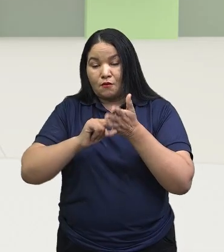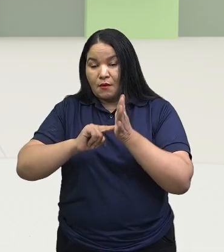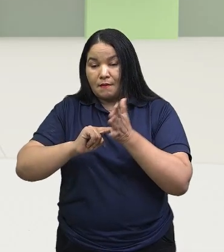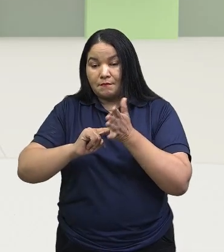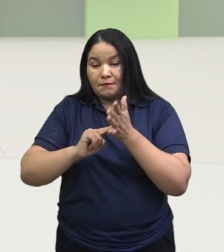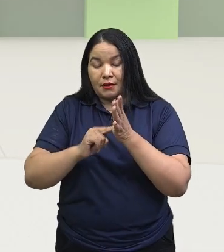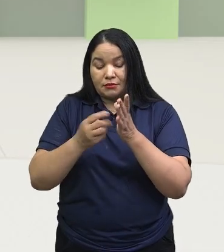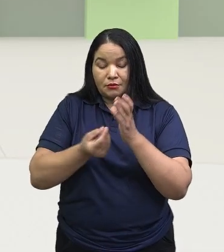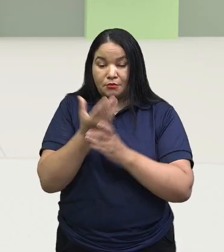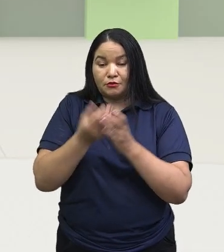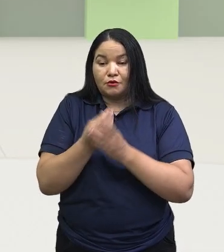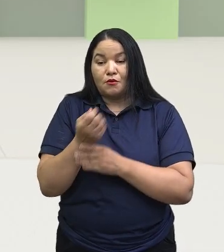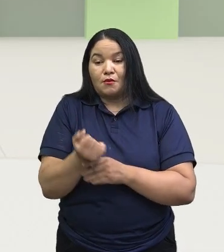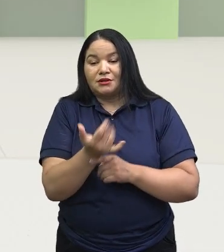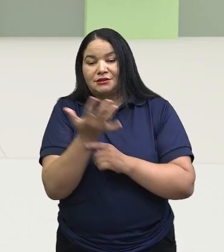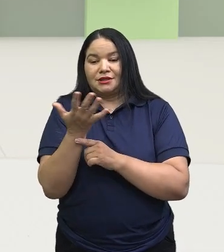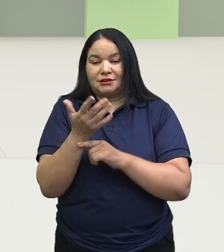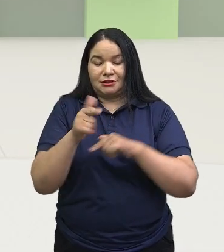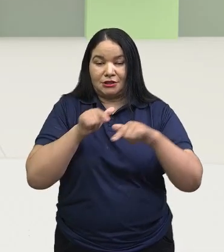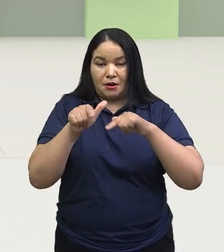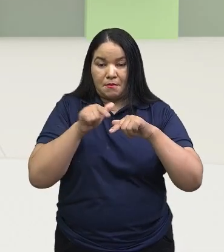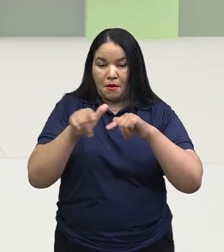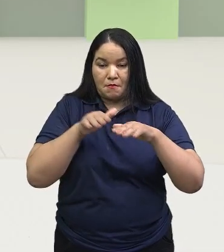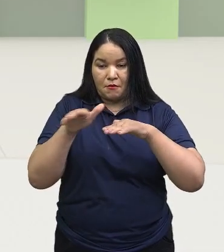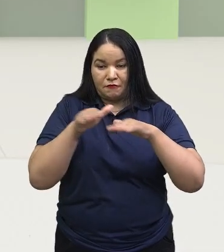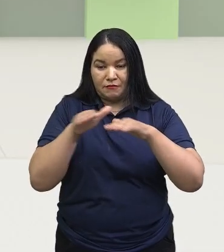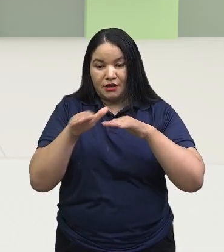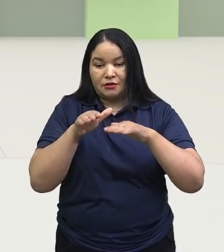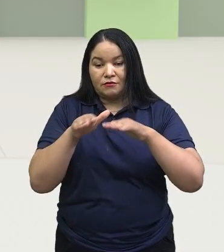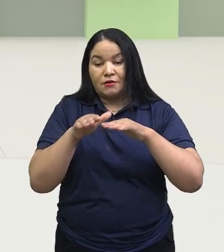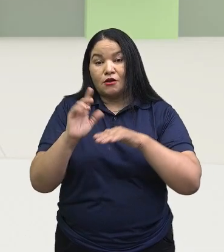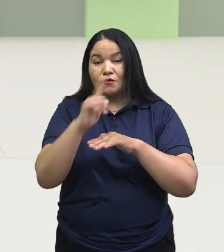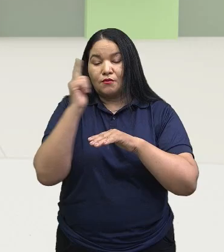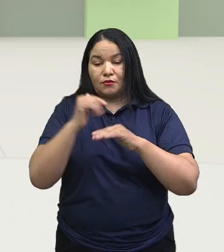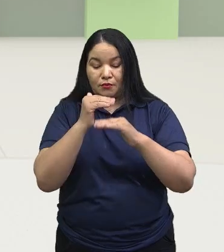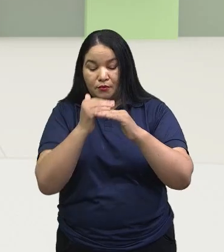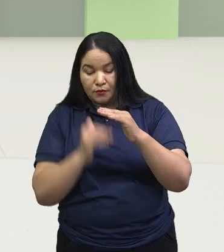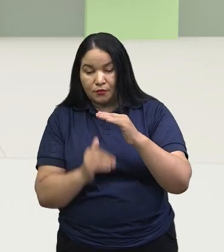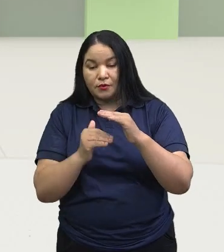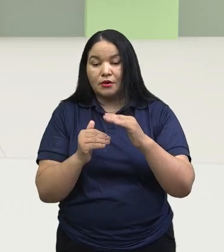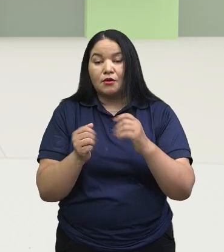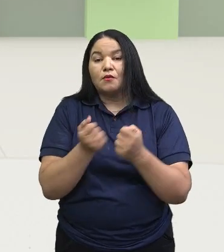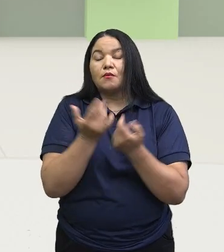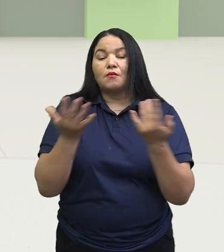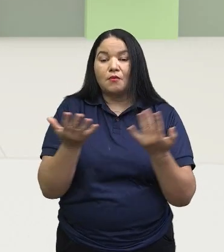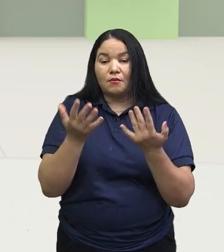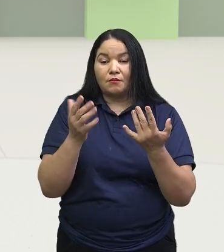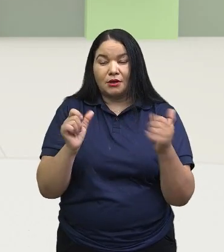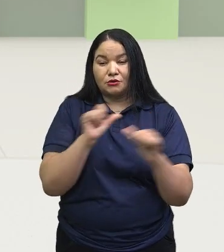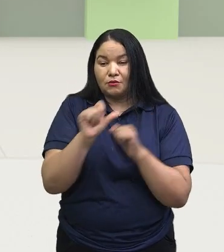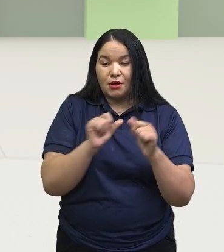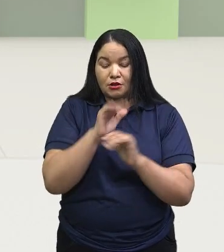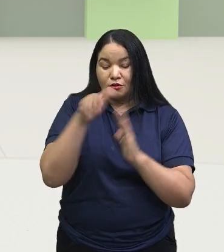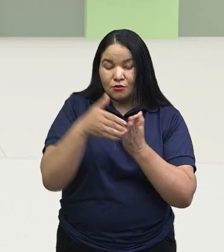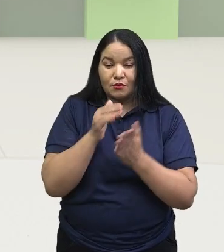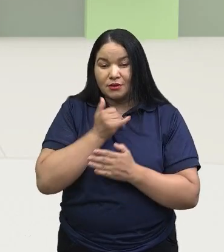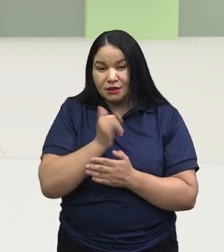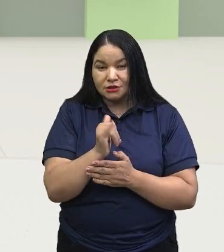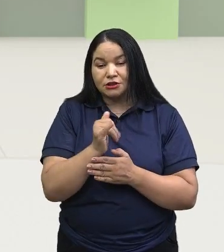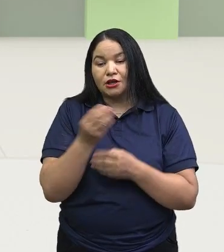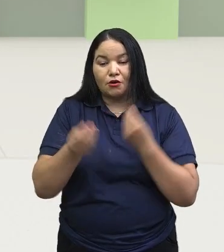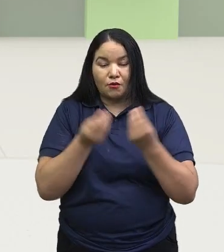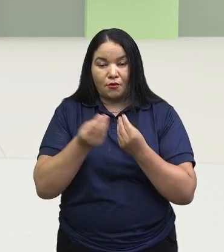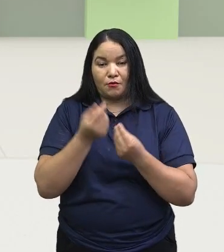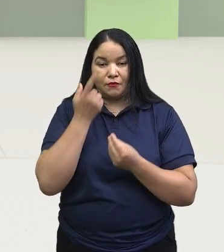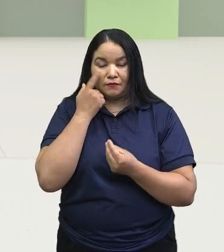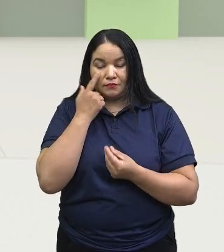uma certa quantidade de trabalho com essa energia que ela recebe. Só que ela não consegue transformar toda a energia em trabalho. E aí